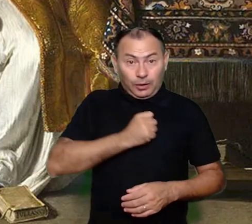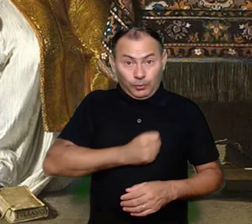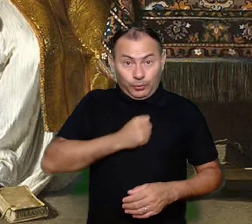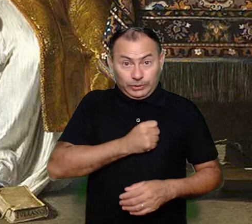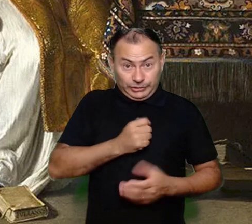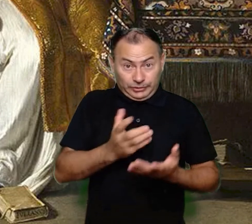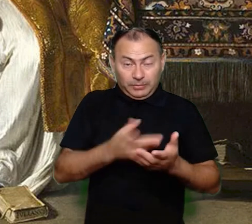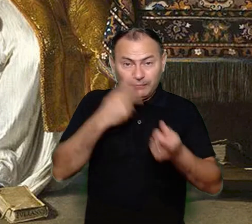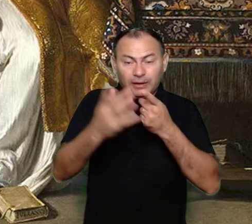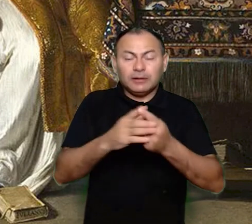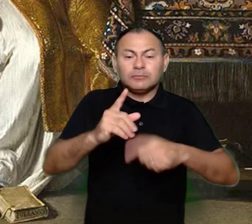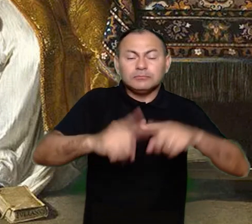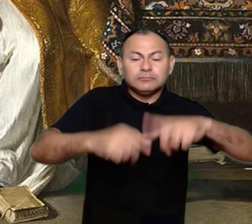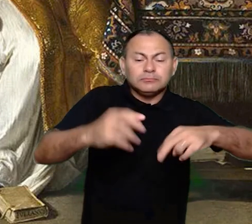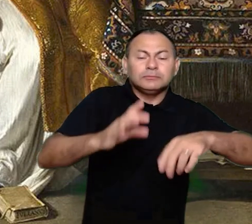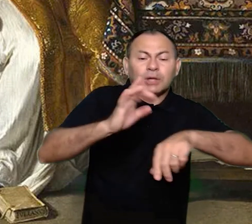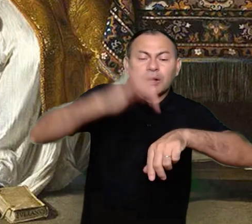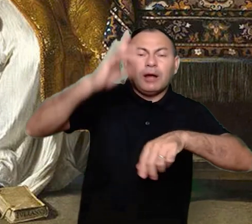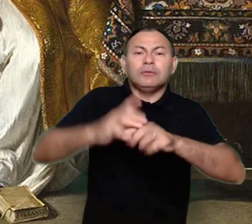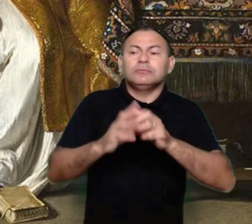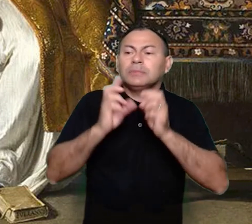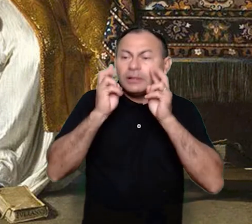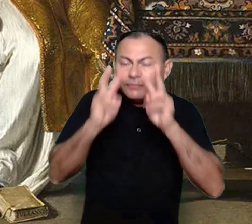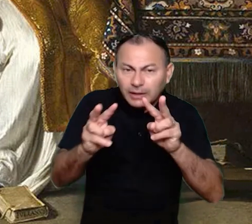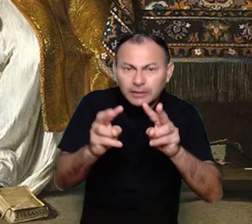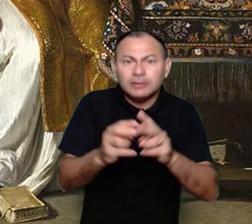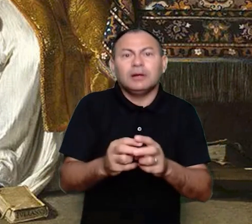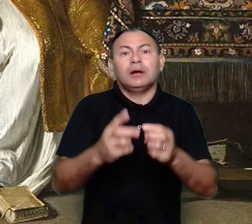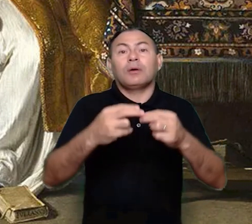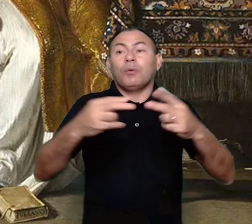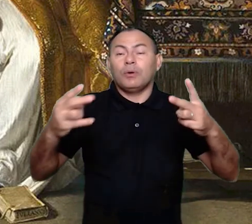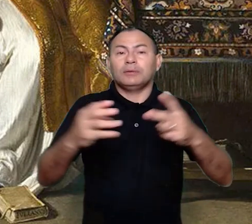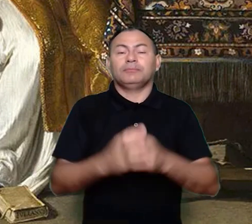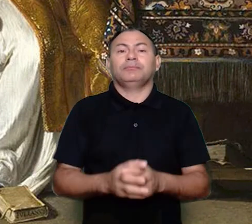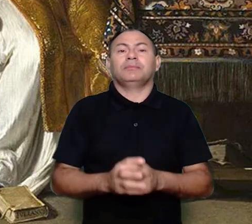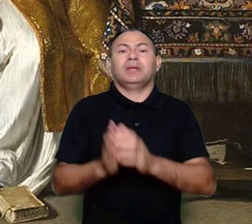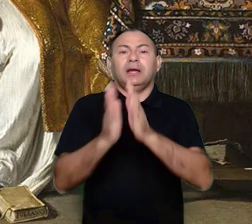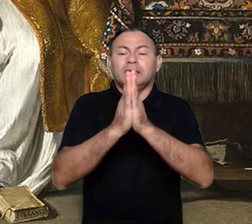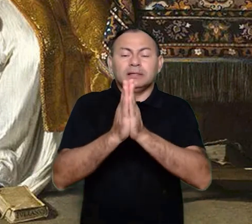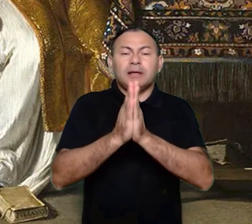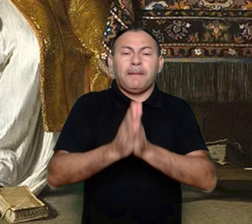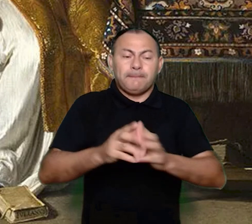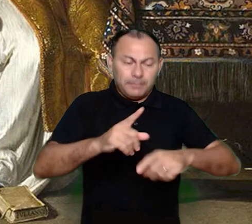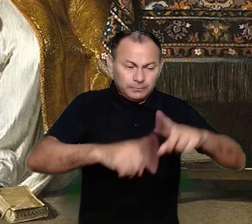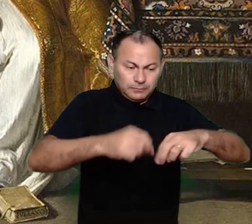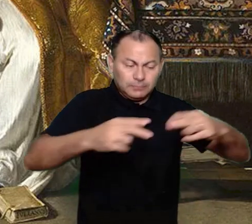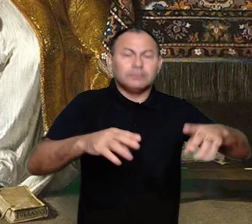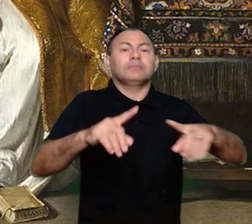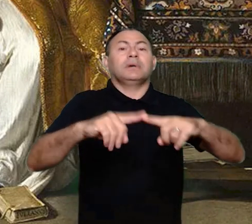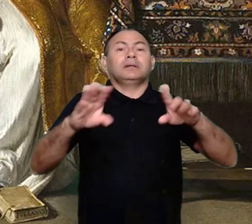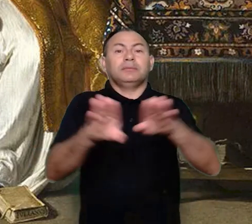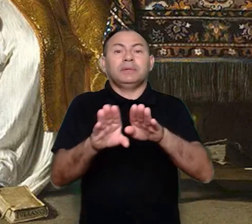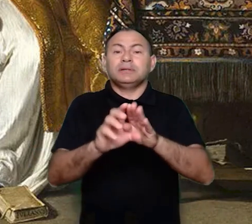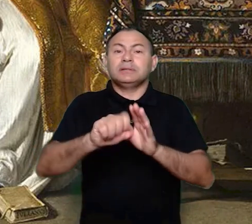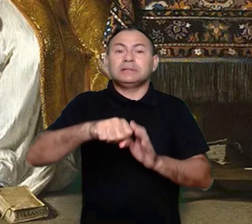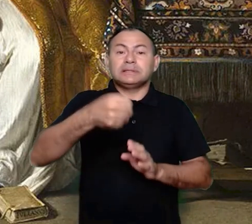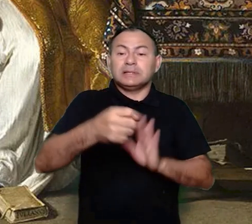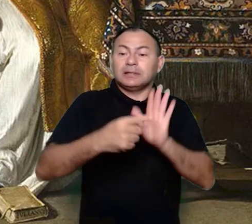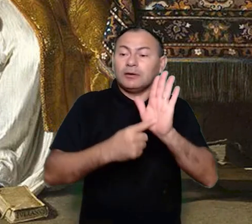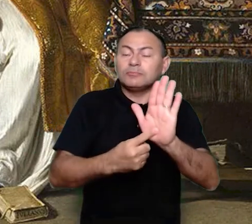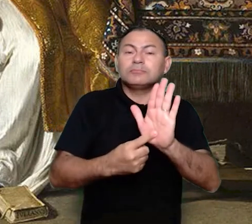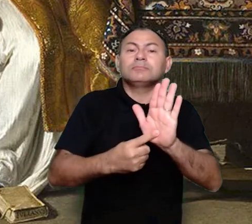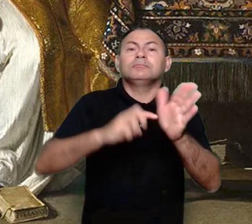algo material, visível, tocável, tangível, que é a coisa, a res, a matéria, mas também os sinais,